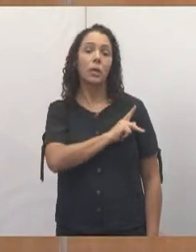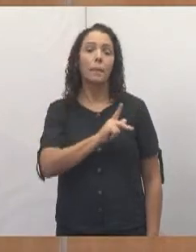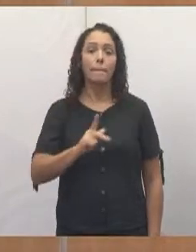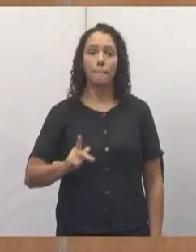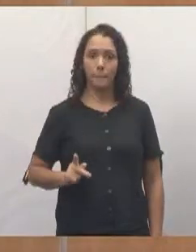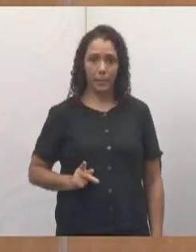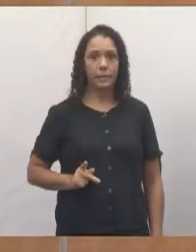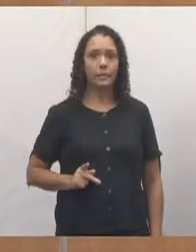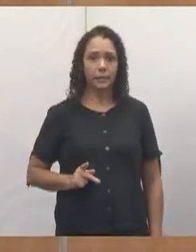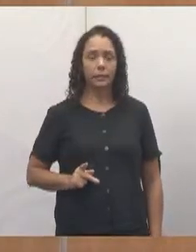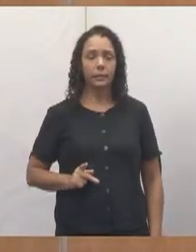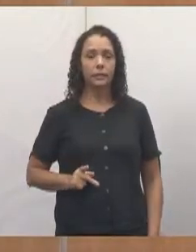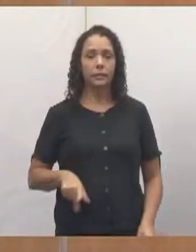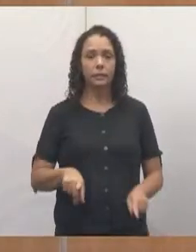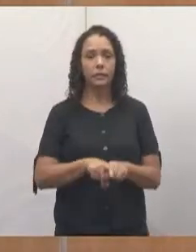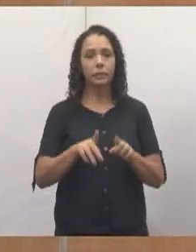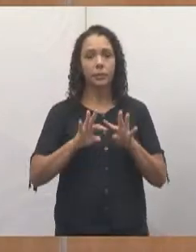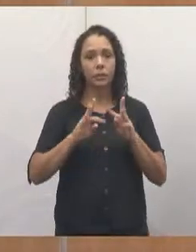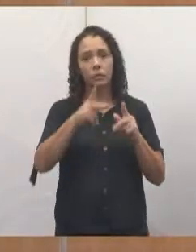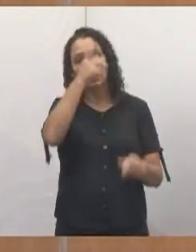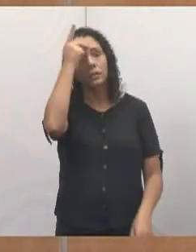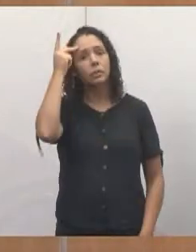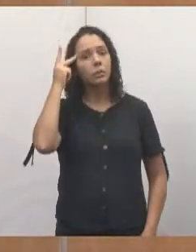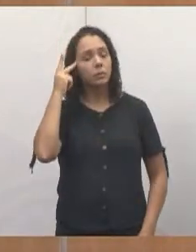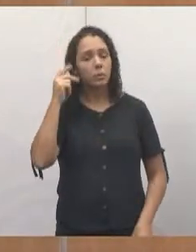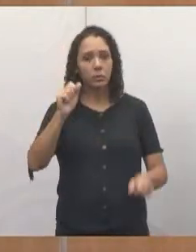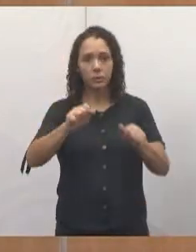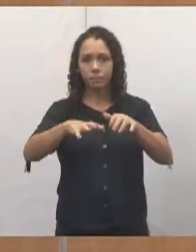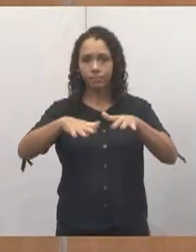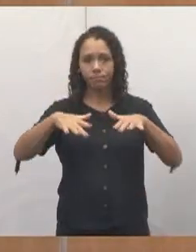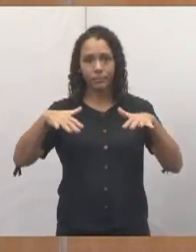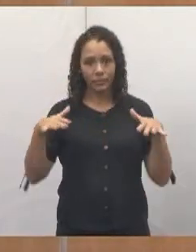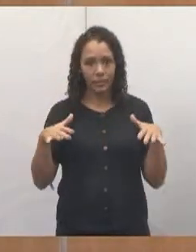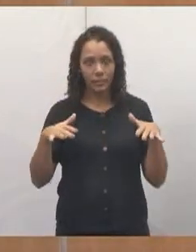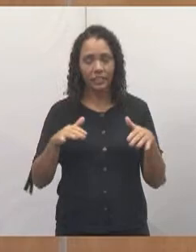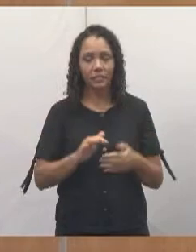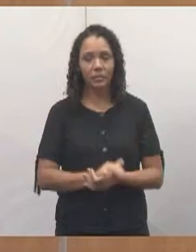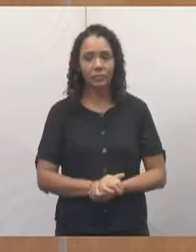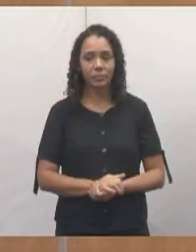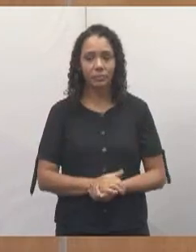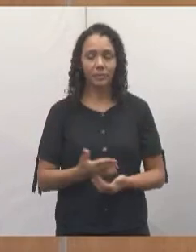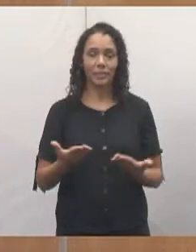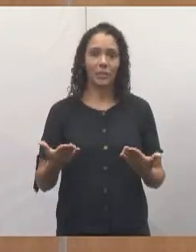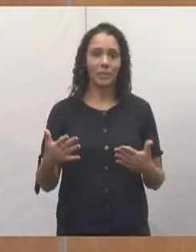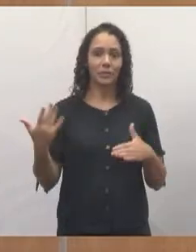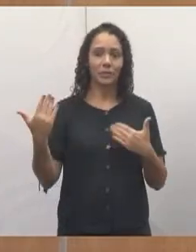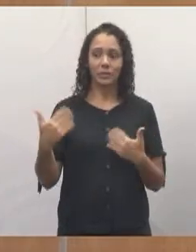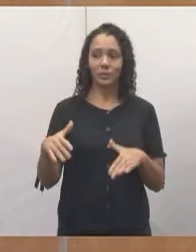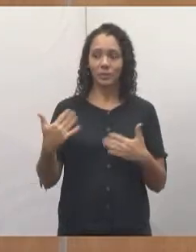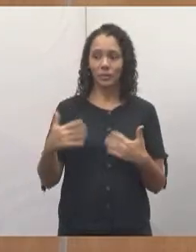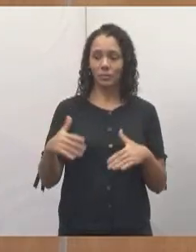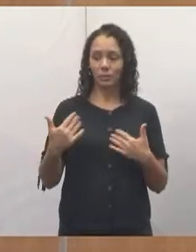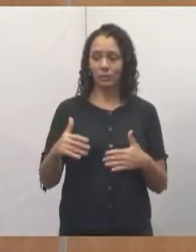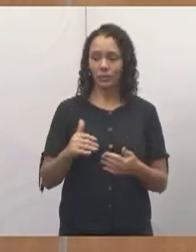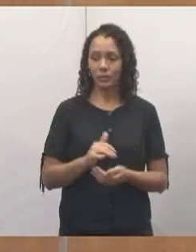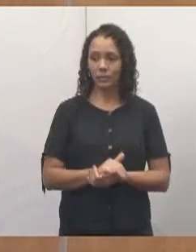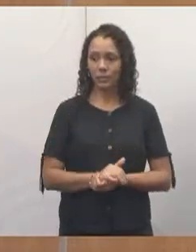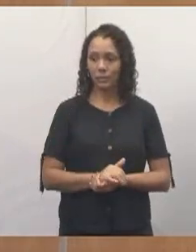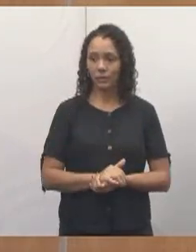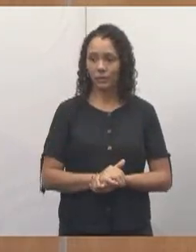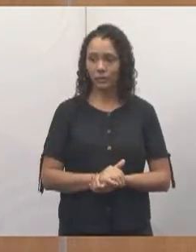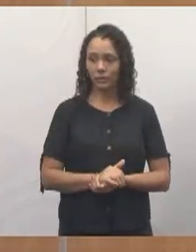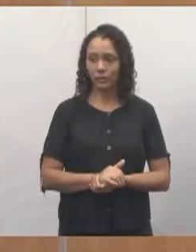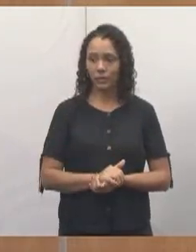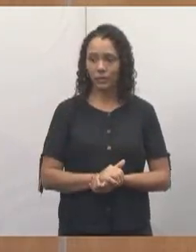toda a plateia também. E sobrou, para que eu fale em nome